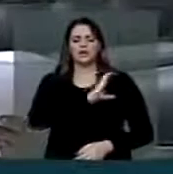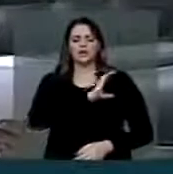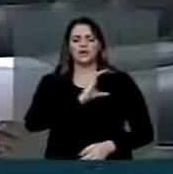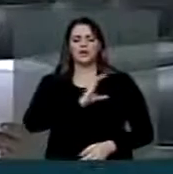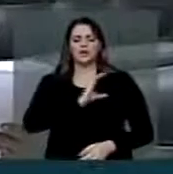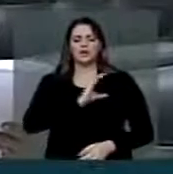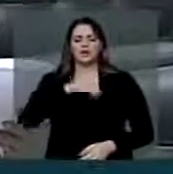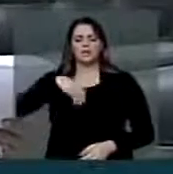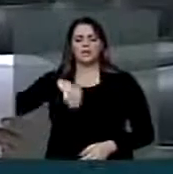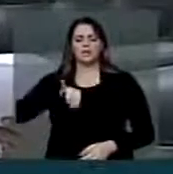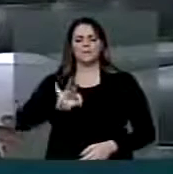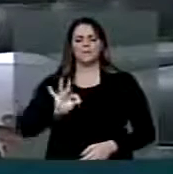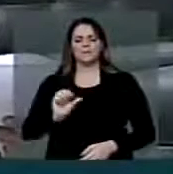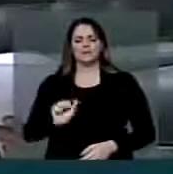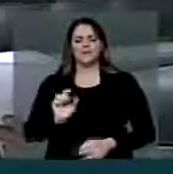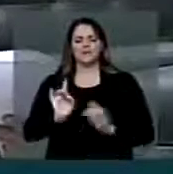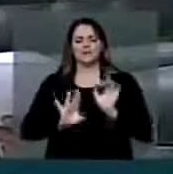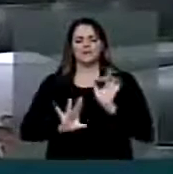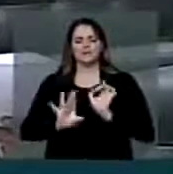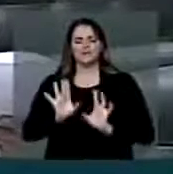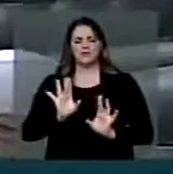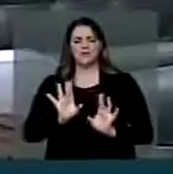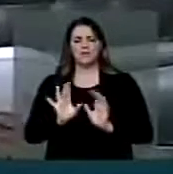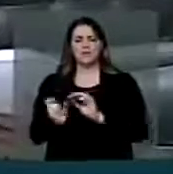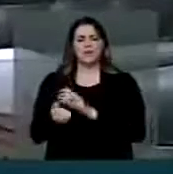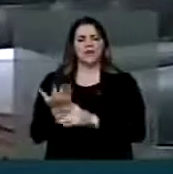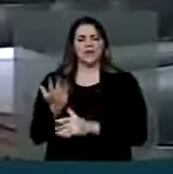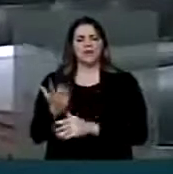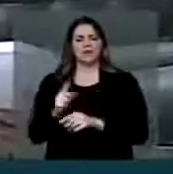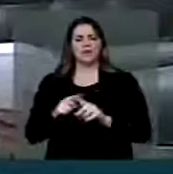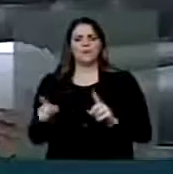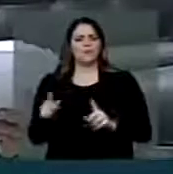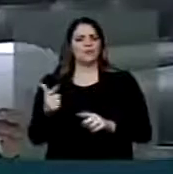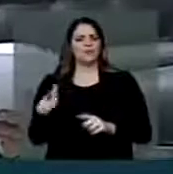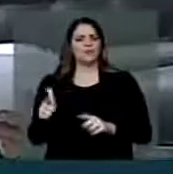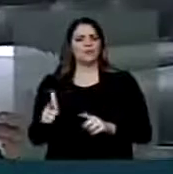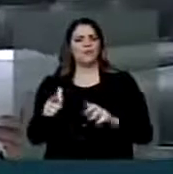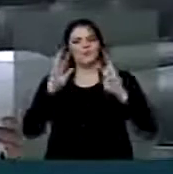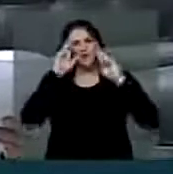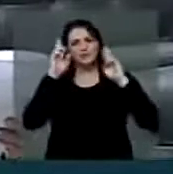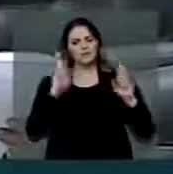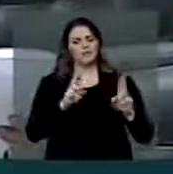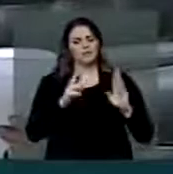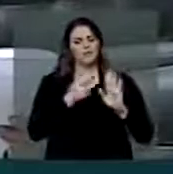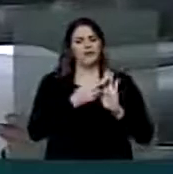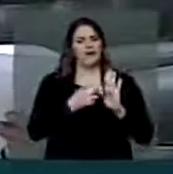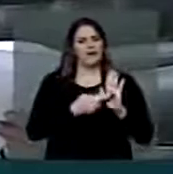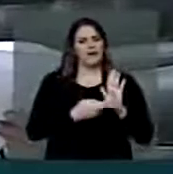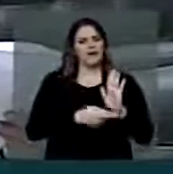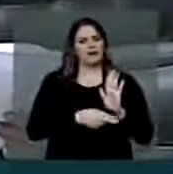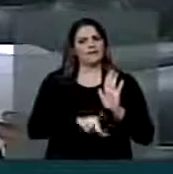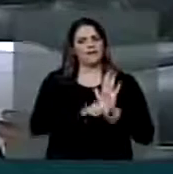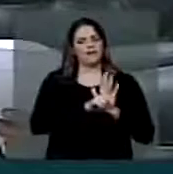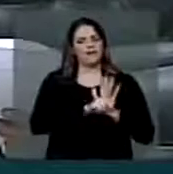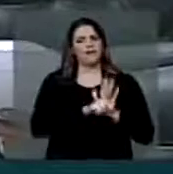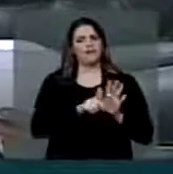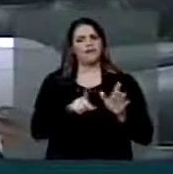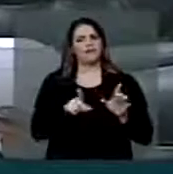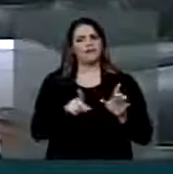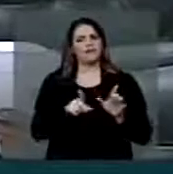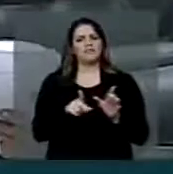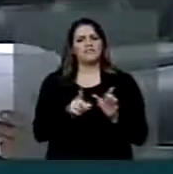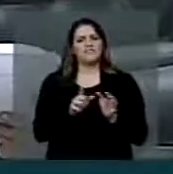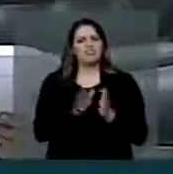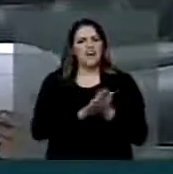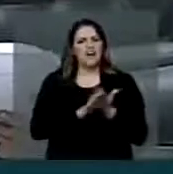mistas especiais criadas sem observância das normas jurídicas e até mesmo das mínimas